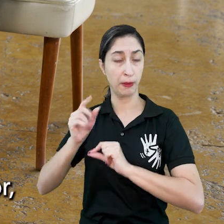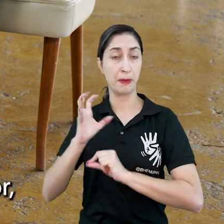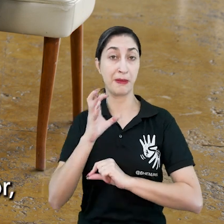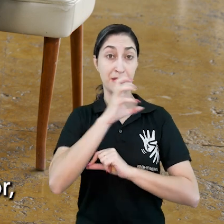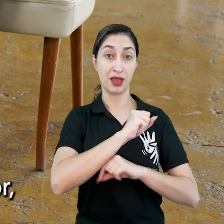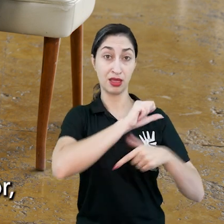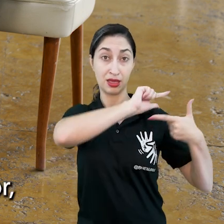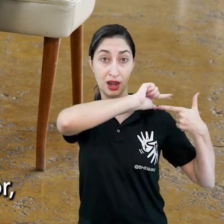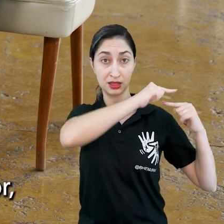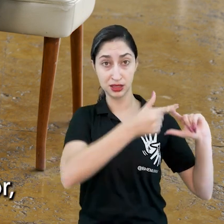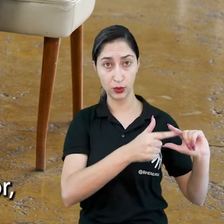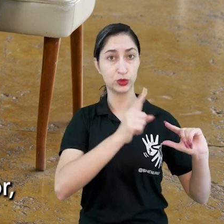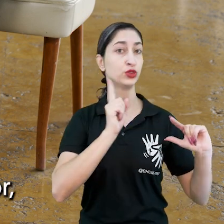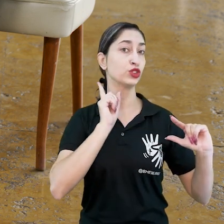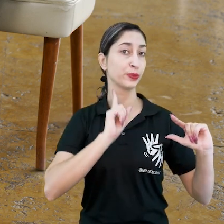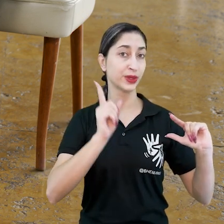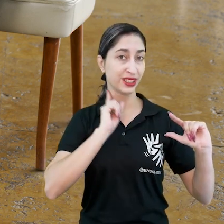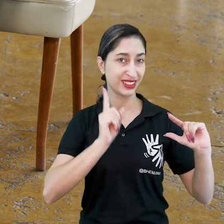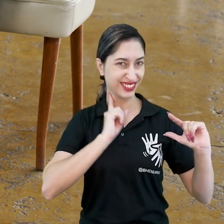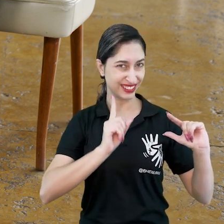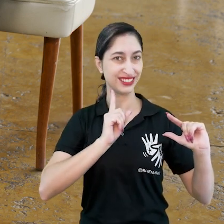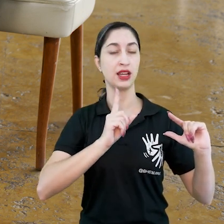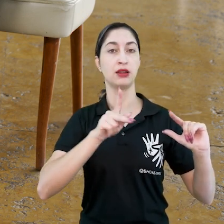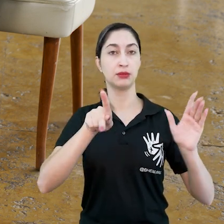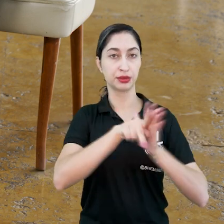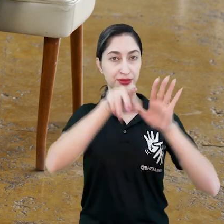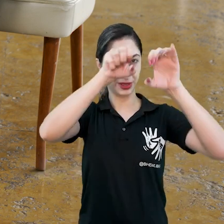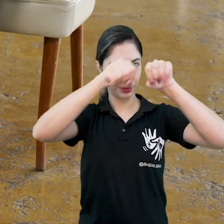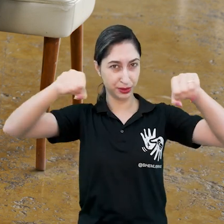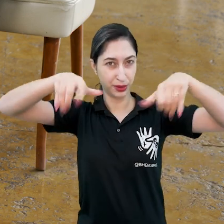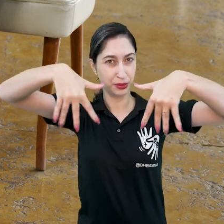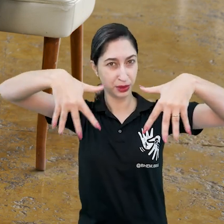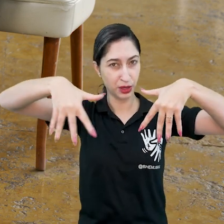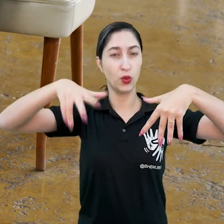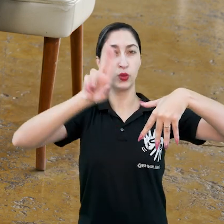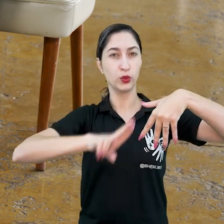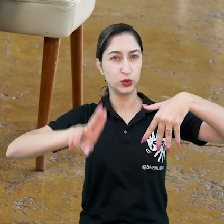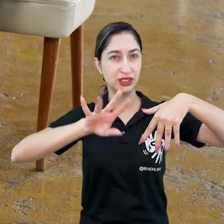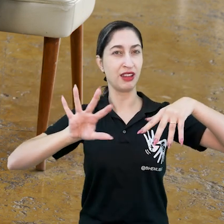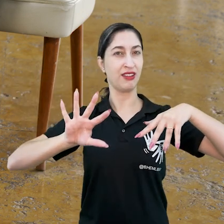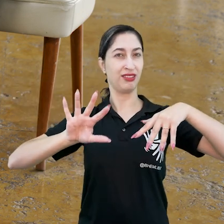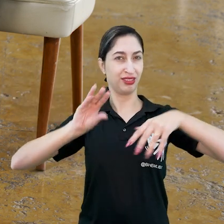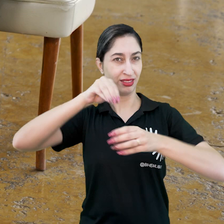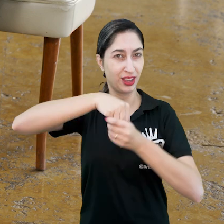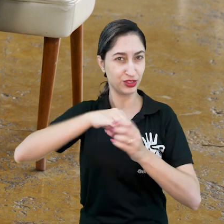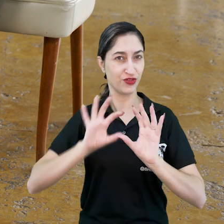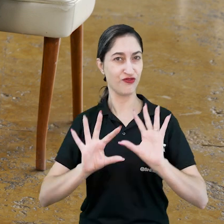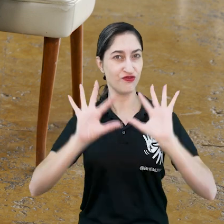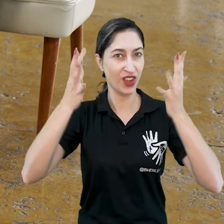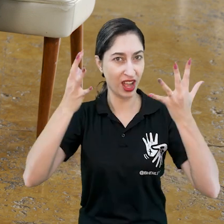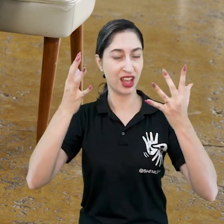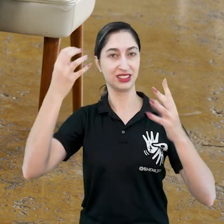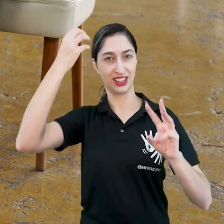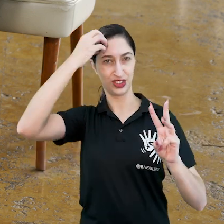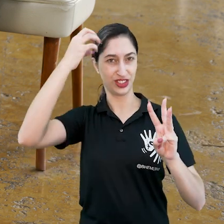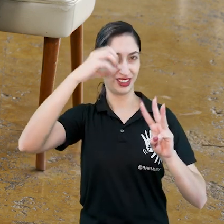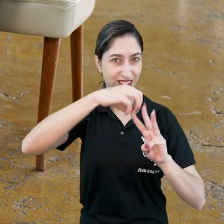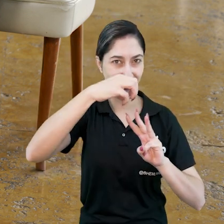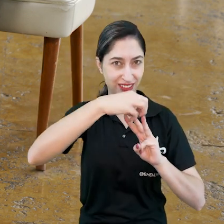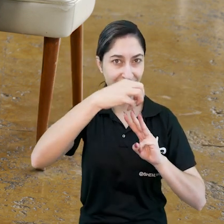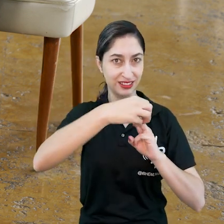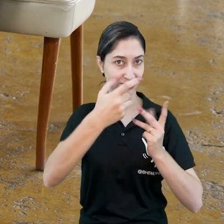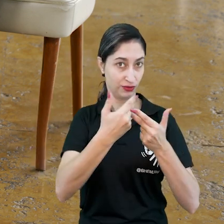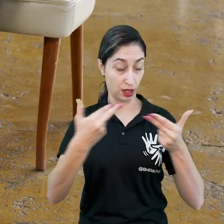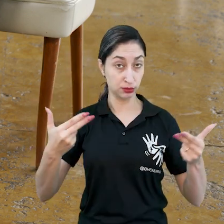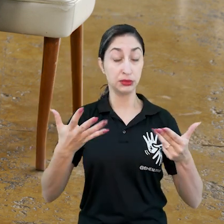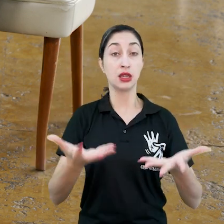tradição que existe em Minas, principalmente no interior, que são os estandartes, né? Que são usados em procissões, em festas de congado. E ela